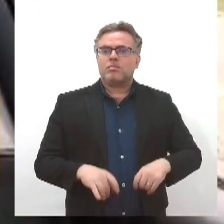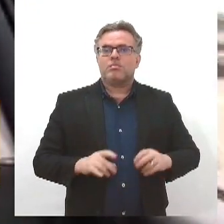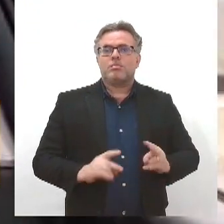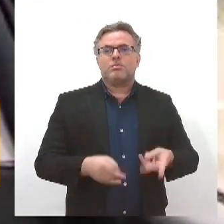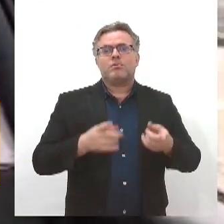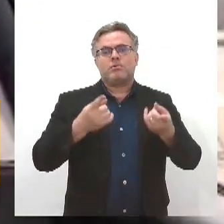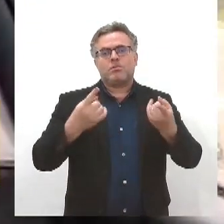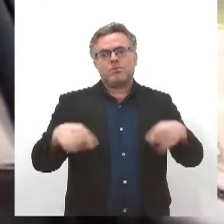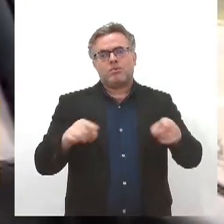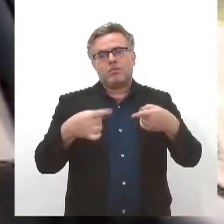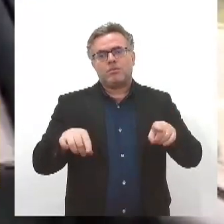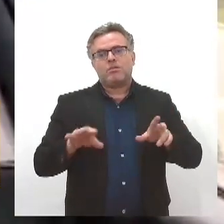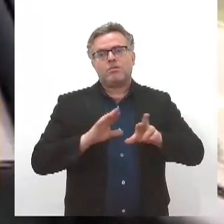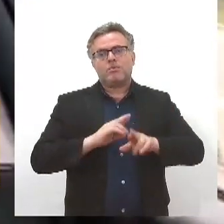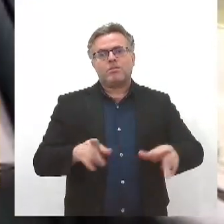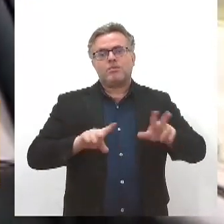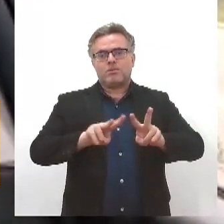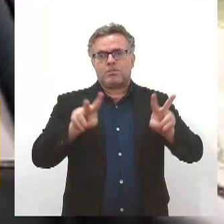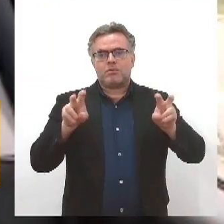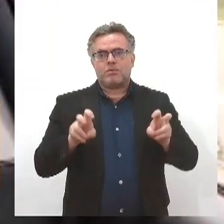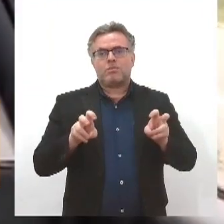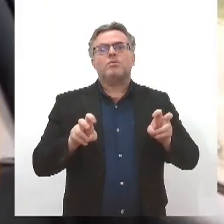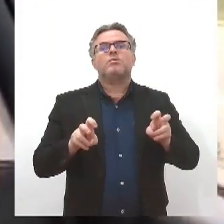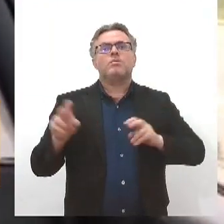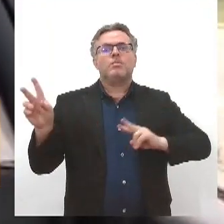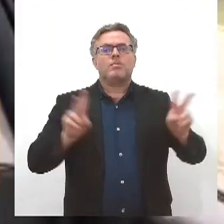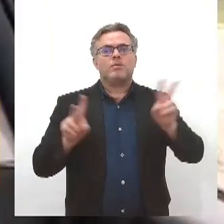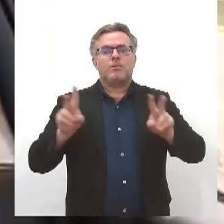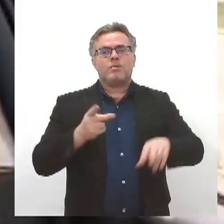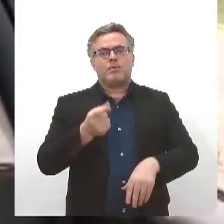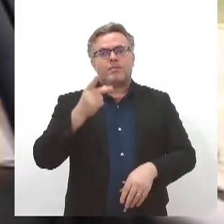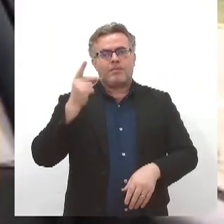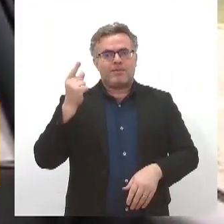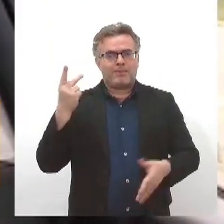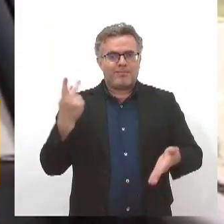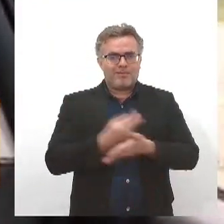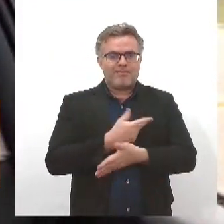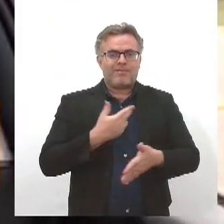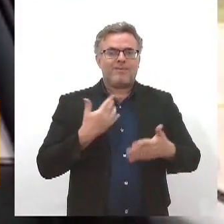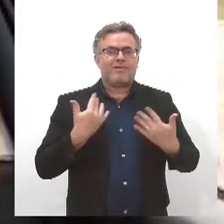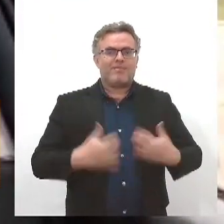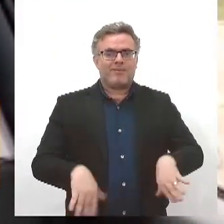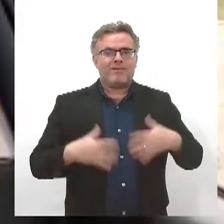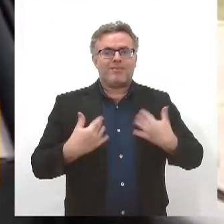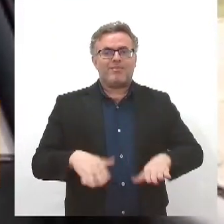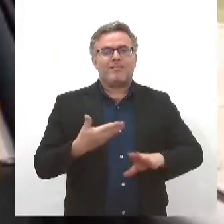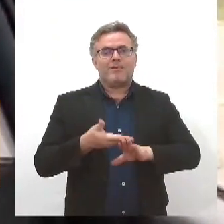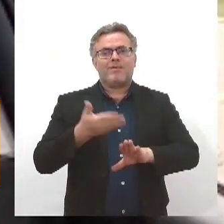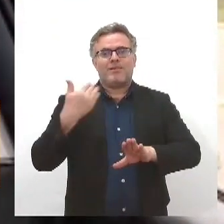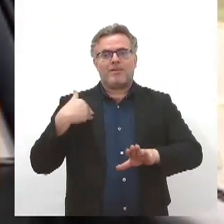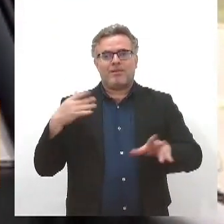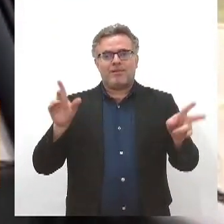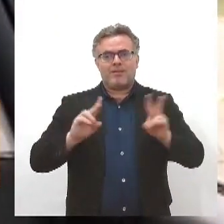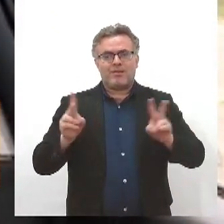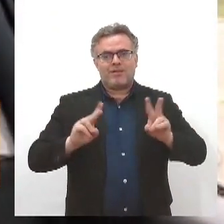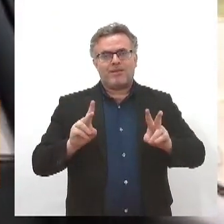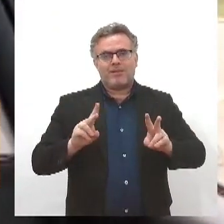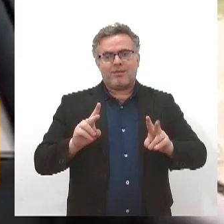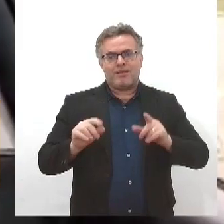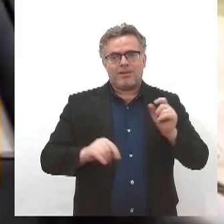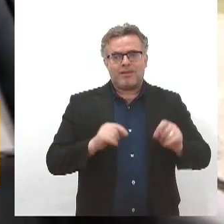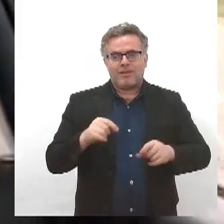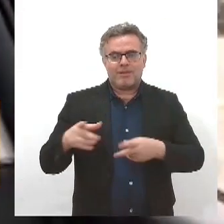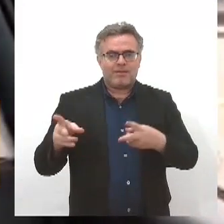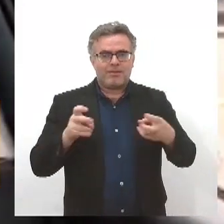nós tínhamos o pré-caju, que acontecia, né, antes do carnaval. Então, a gente observava que as bandas